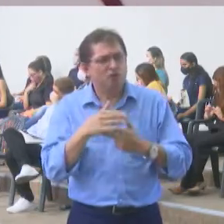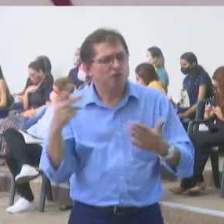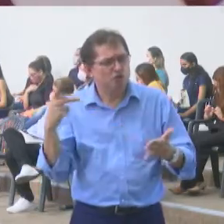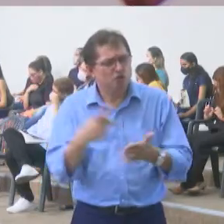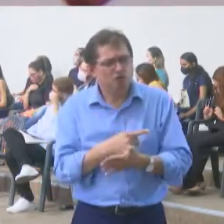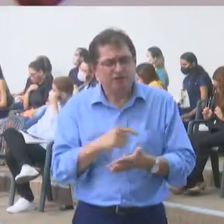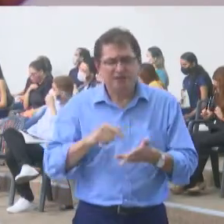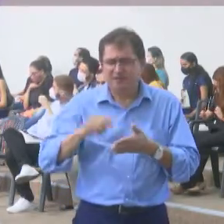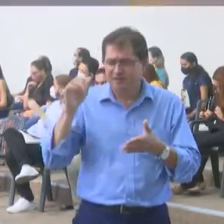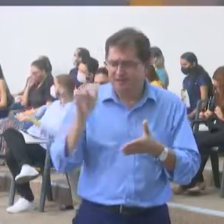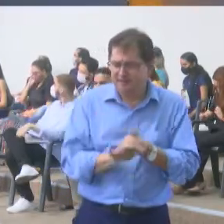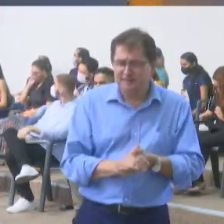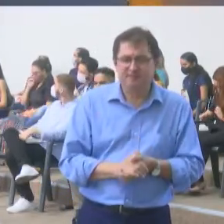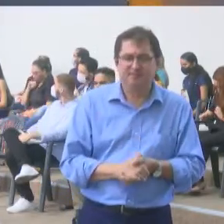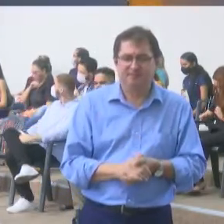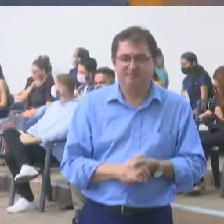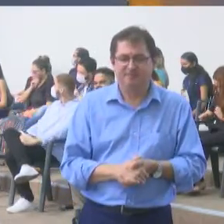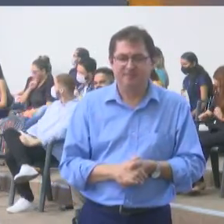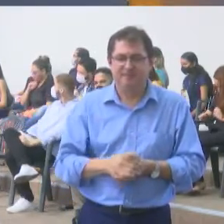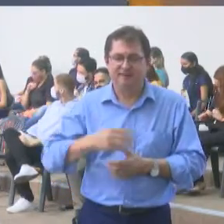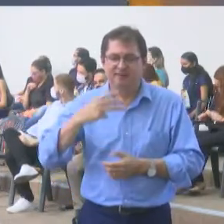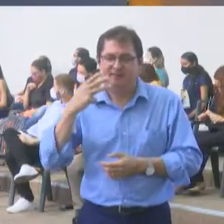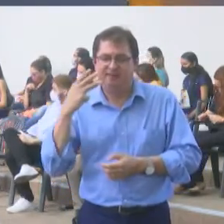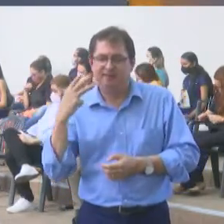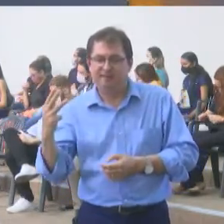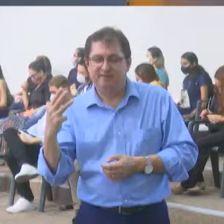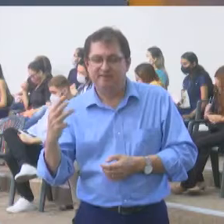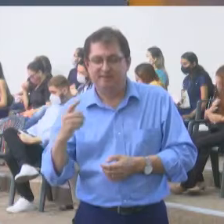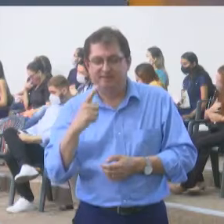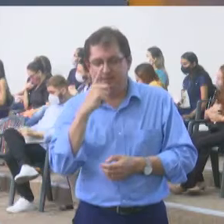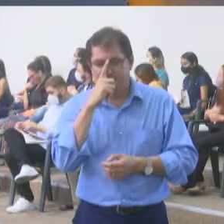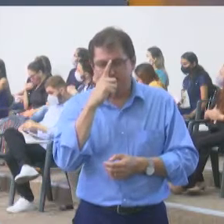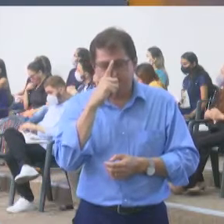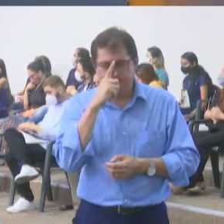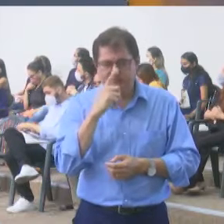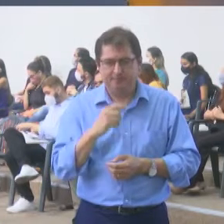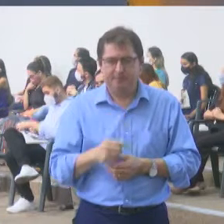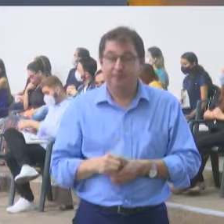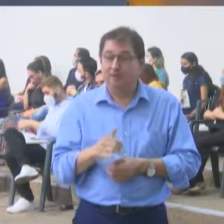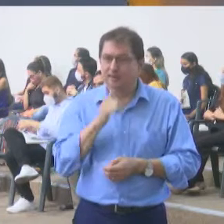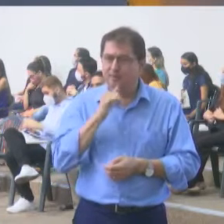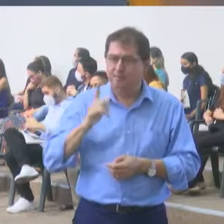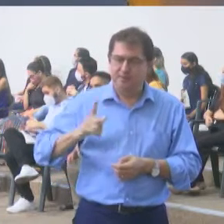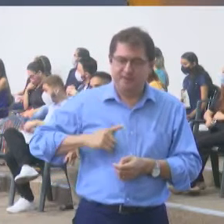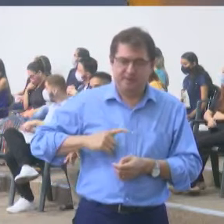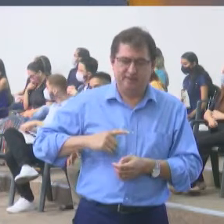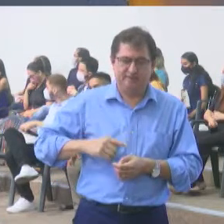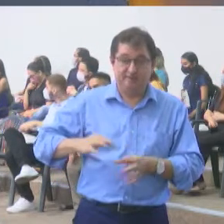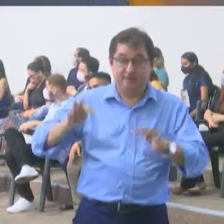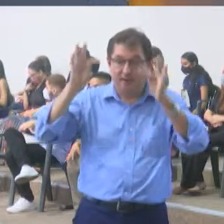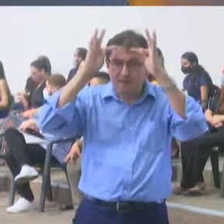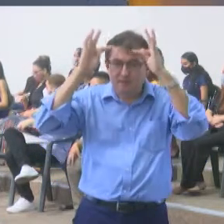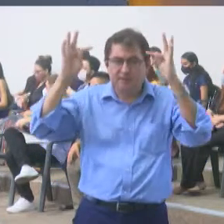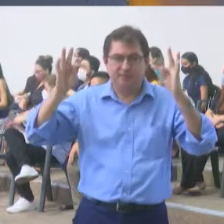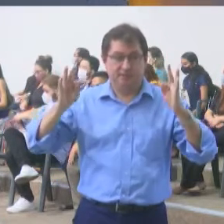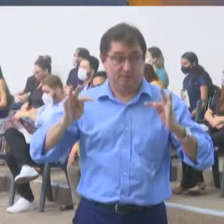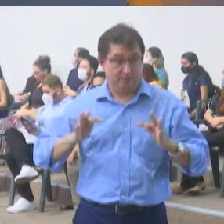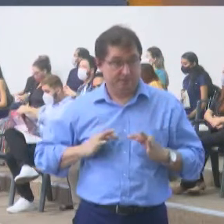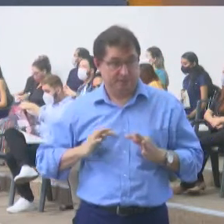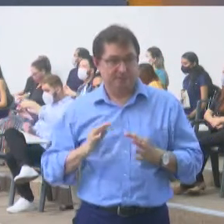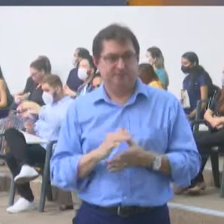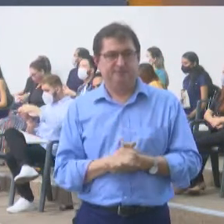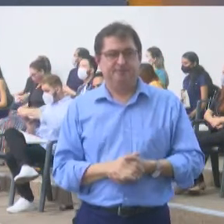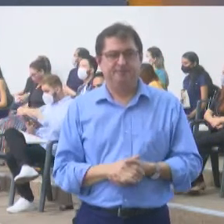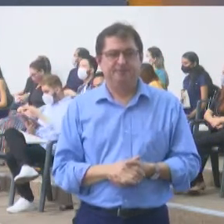aqui no ponto de número 3, versículo 11, as testemunhas. Lembra que estava todo mundo? O outro resgatador estava lá, Boaz estava